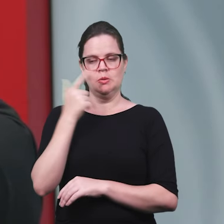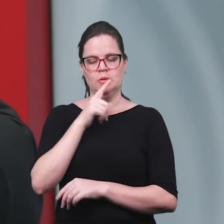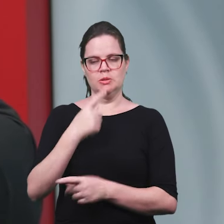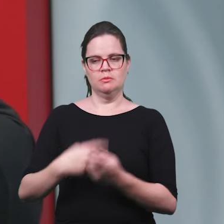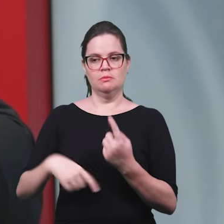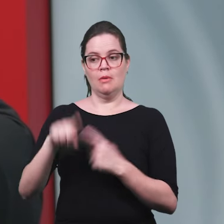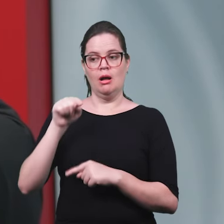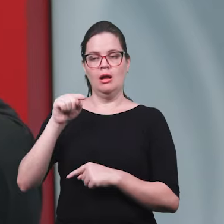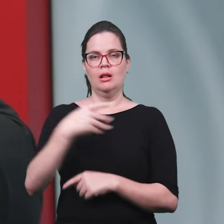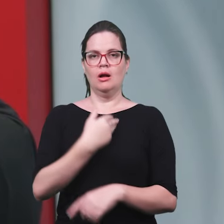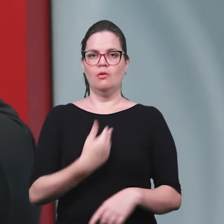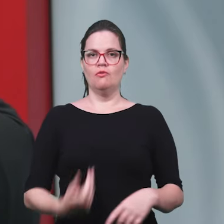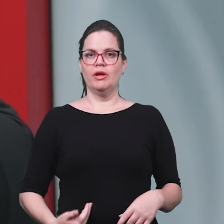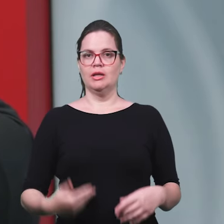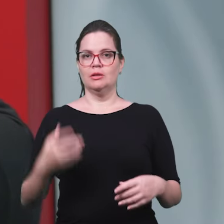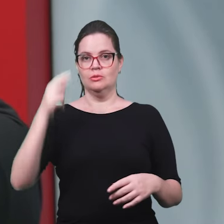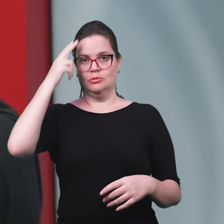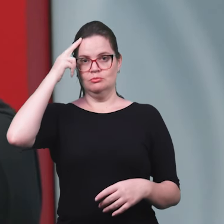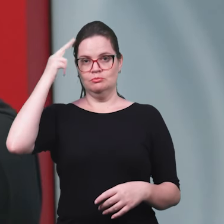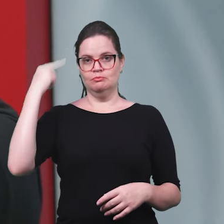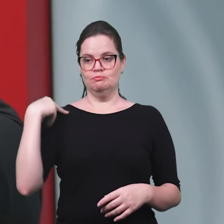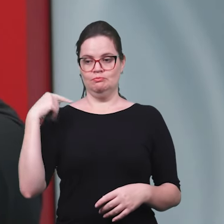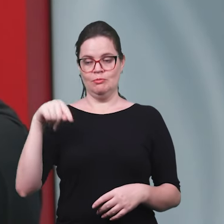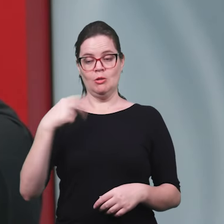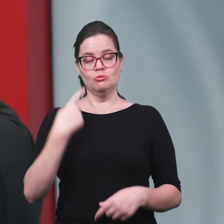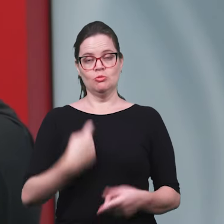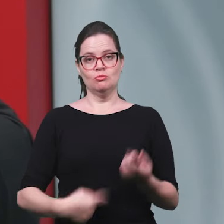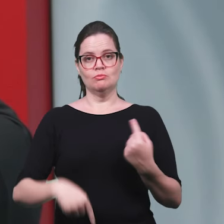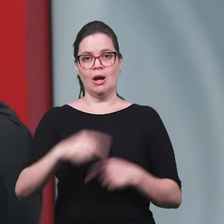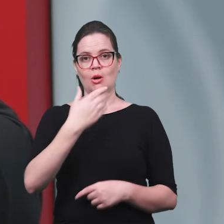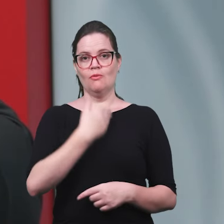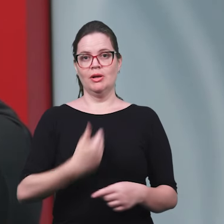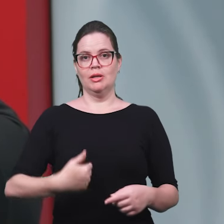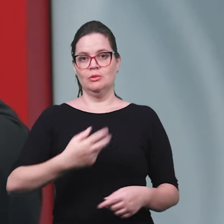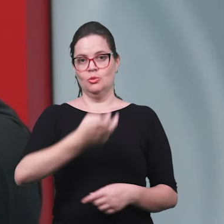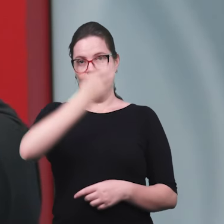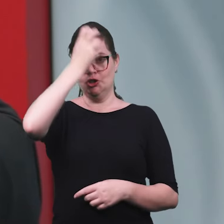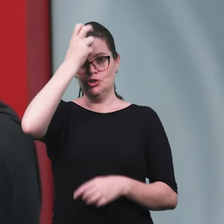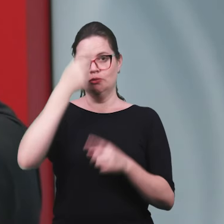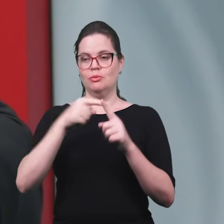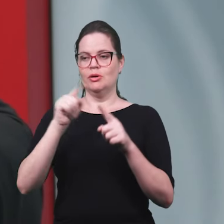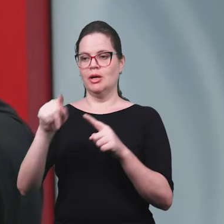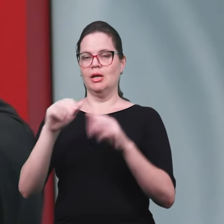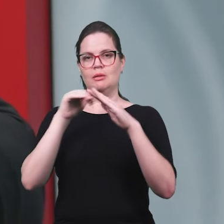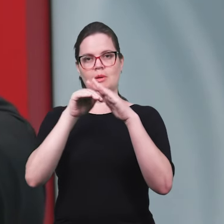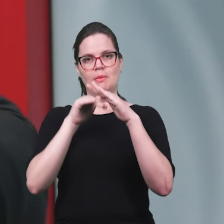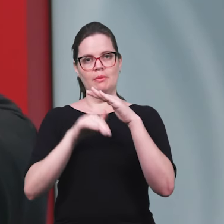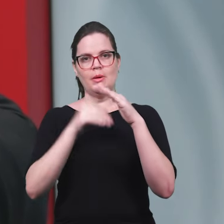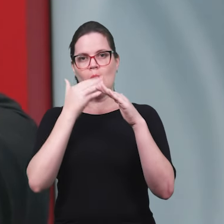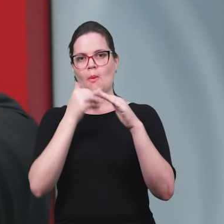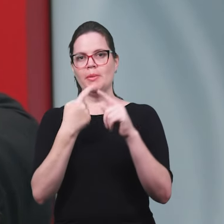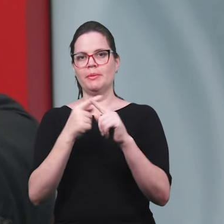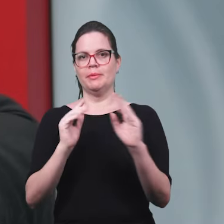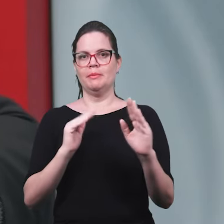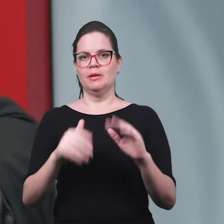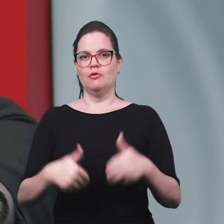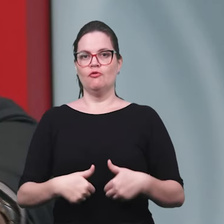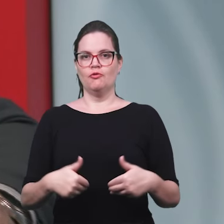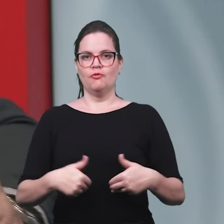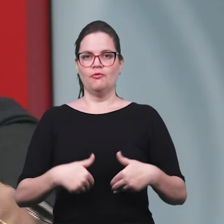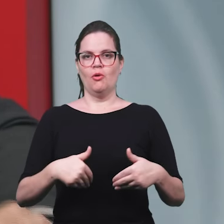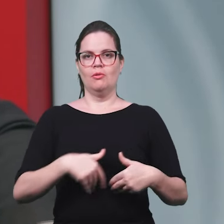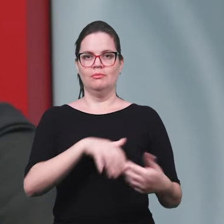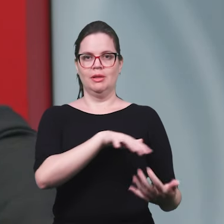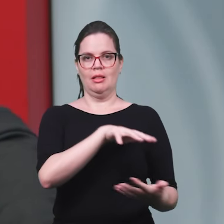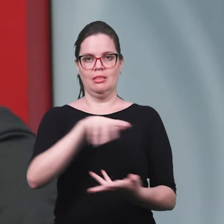ele tornou-se governador do Egito. Aquela famosa passagem, né, de guardar alimentos, porque ia chegar um momento que